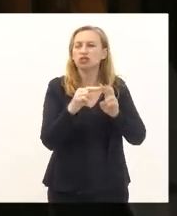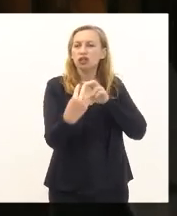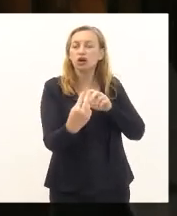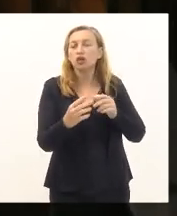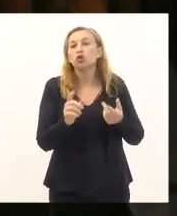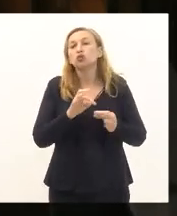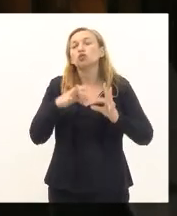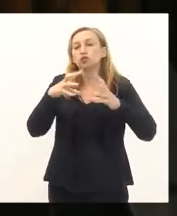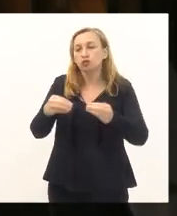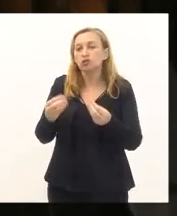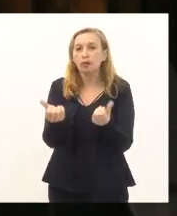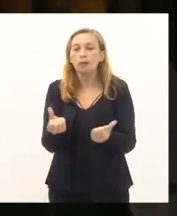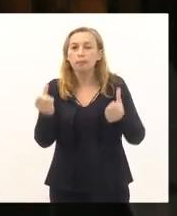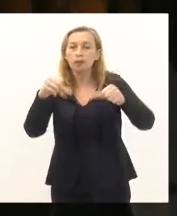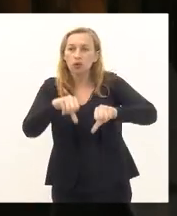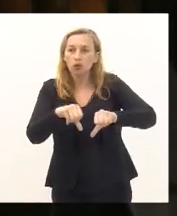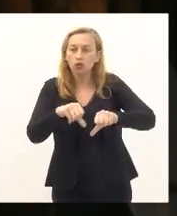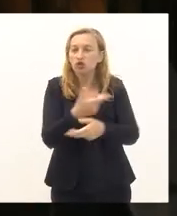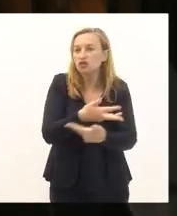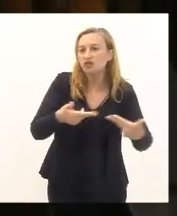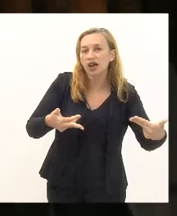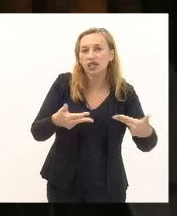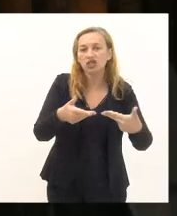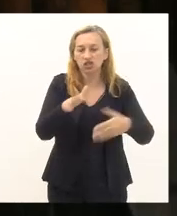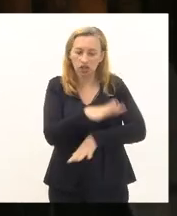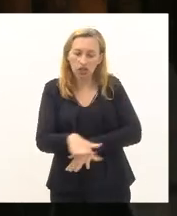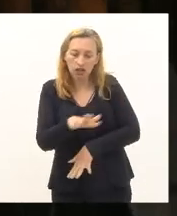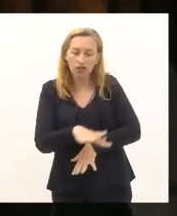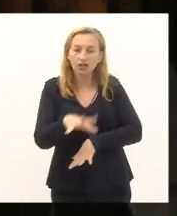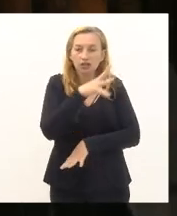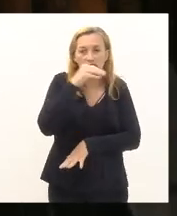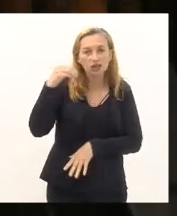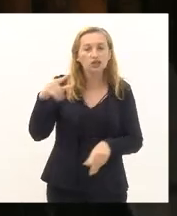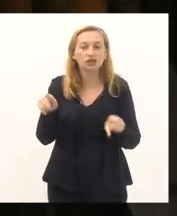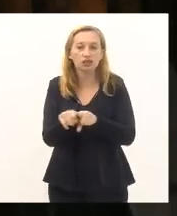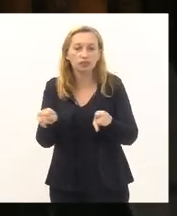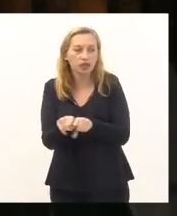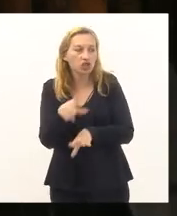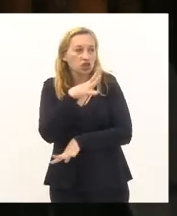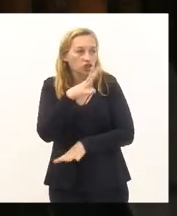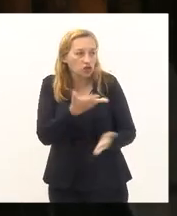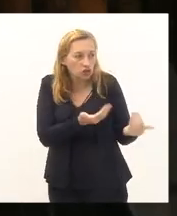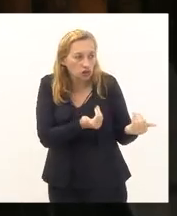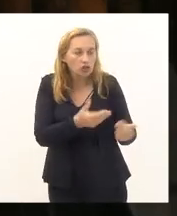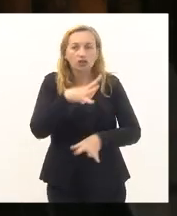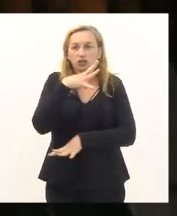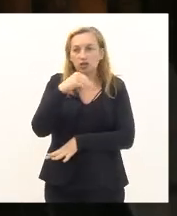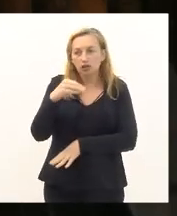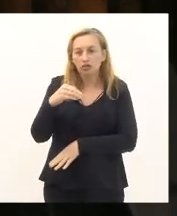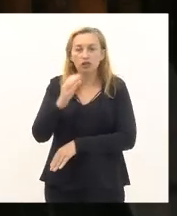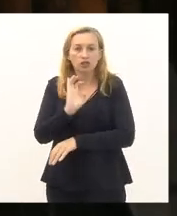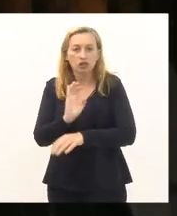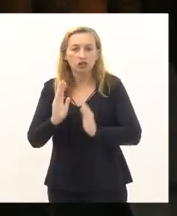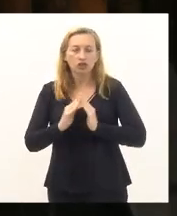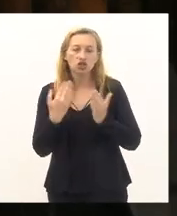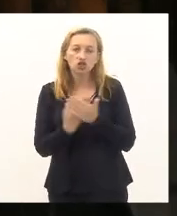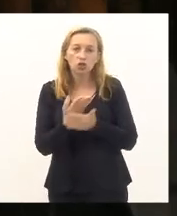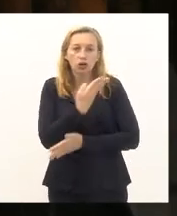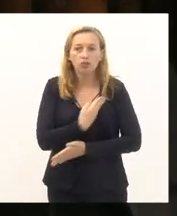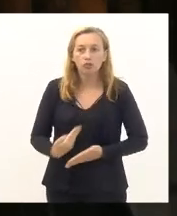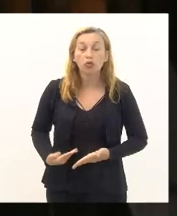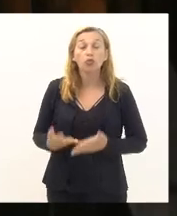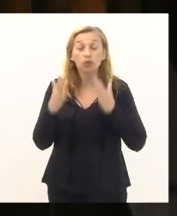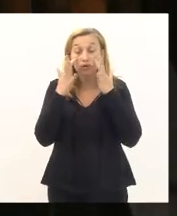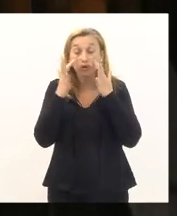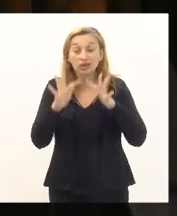desvinculação de muitas crianças e adolescentes e também de muitos jovens e adultos da nossa escola pública. Mas o que me